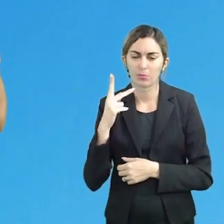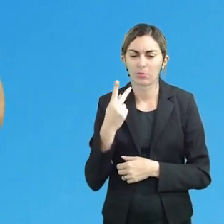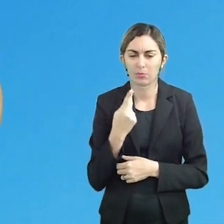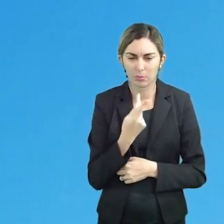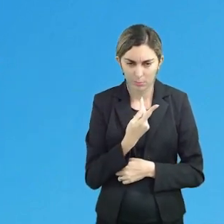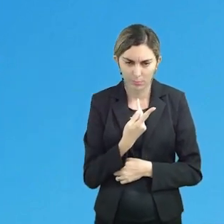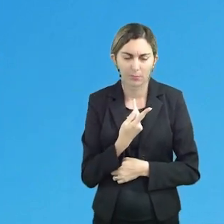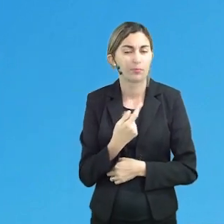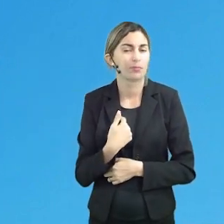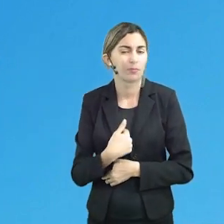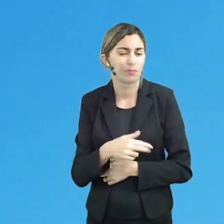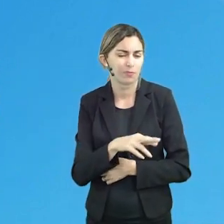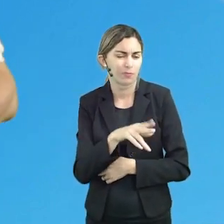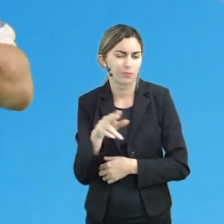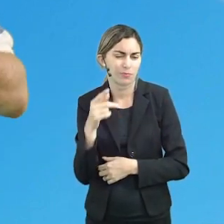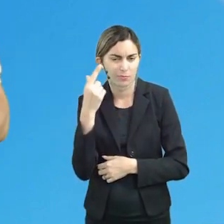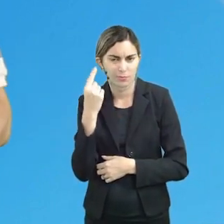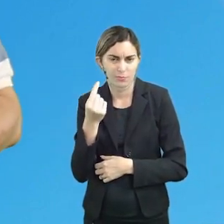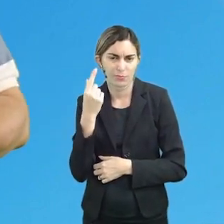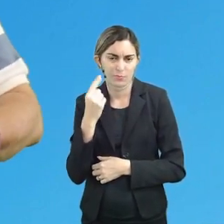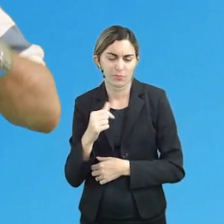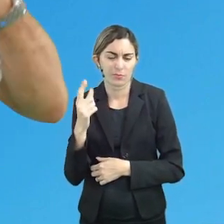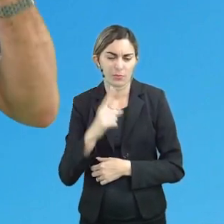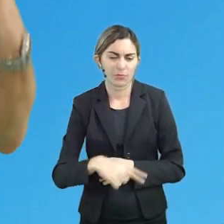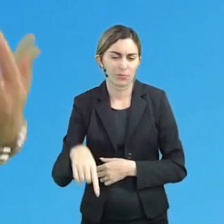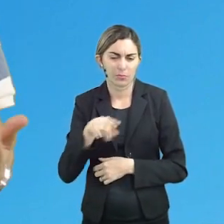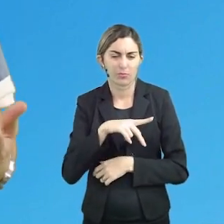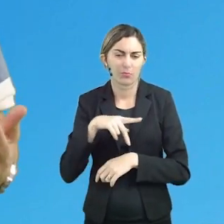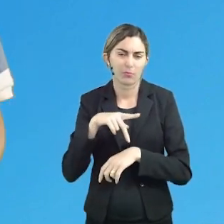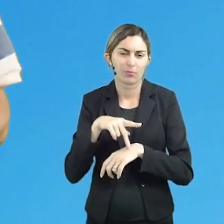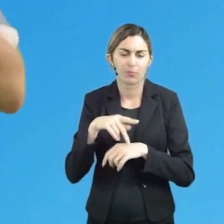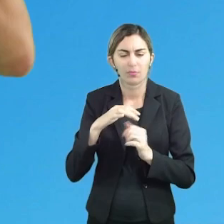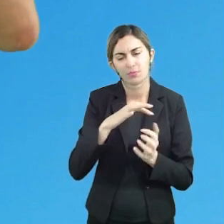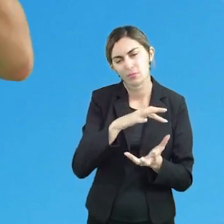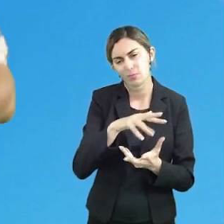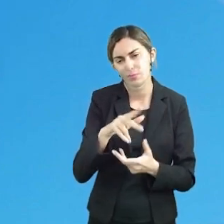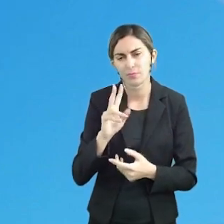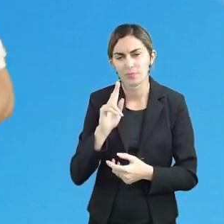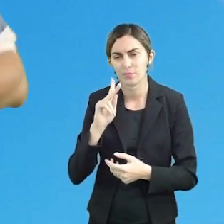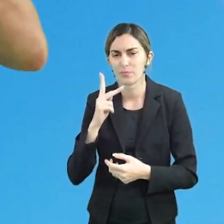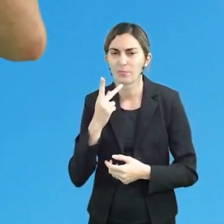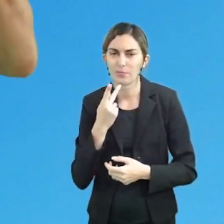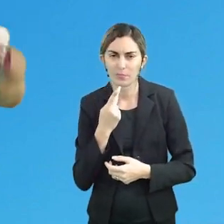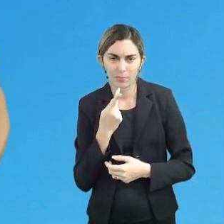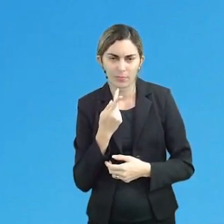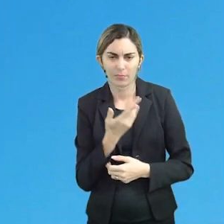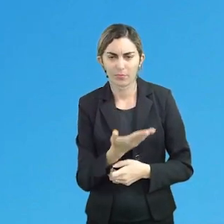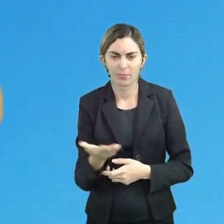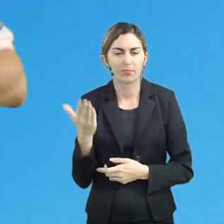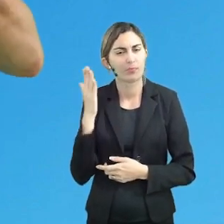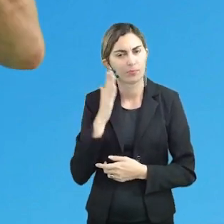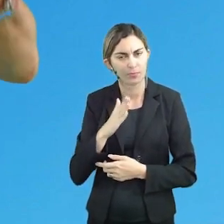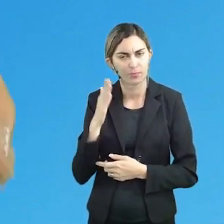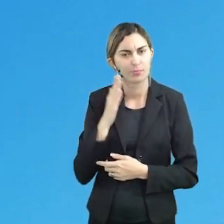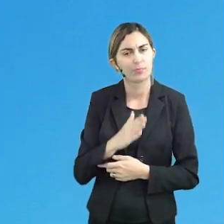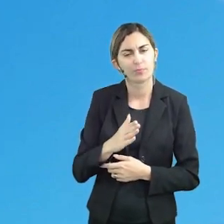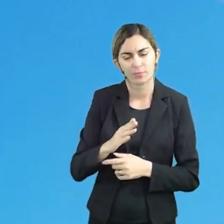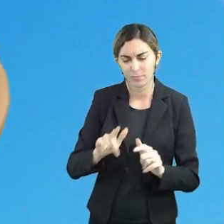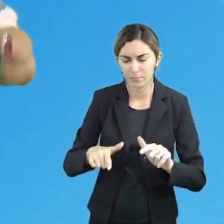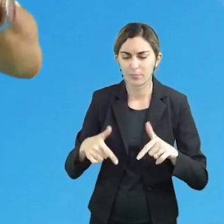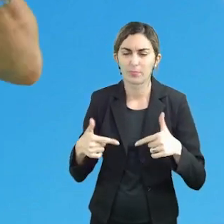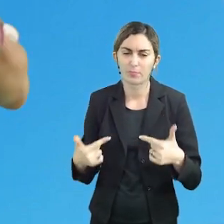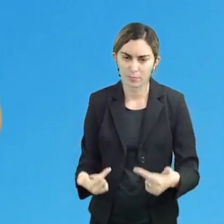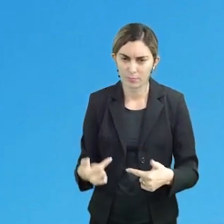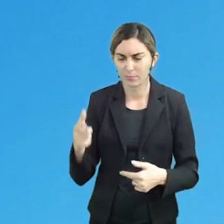tão grande que várias universidades de nosso país e do mundo reconhecem e entendem a